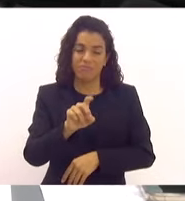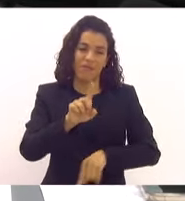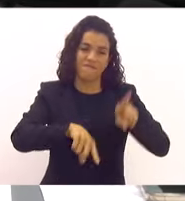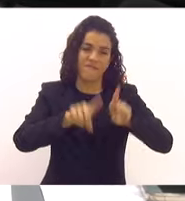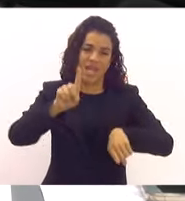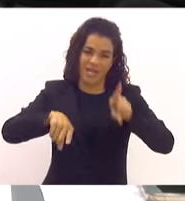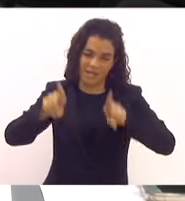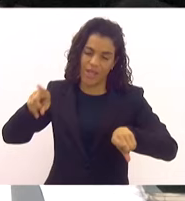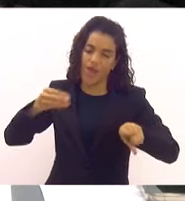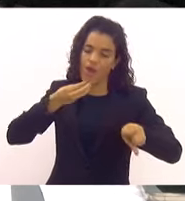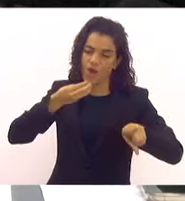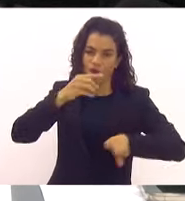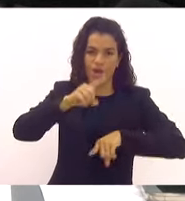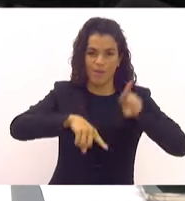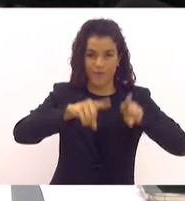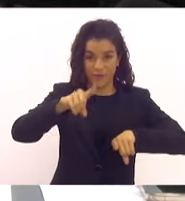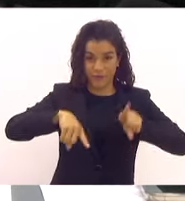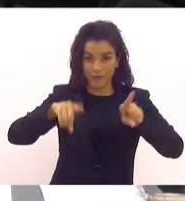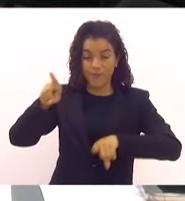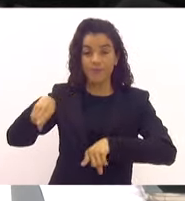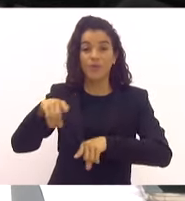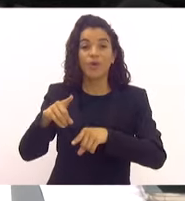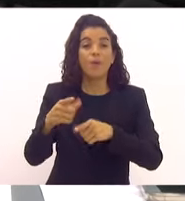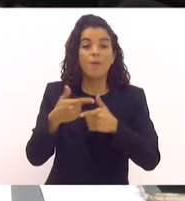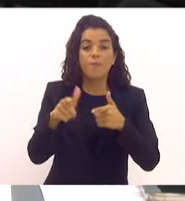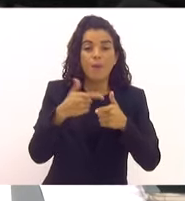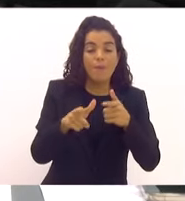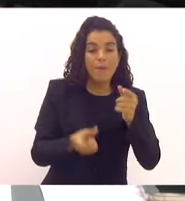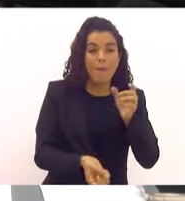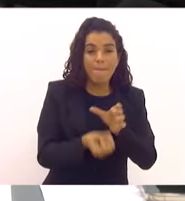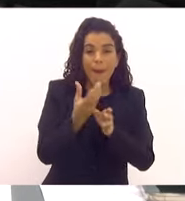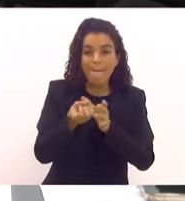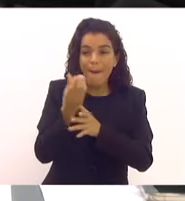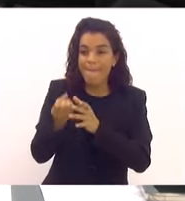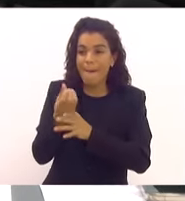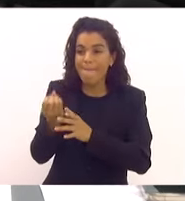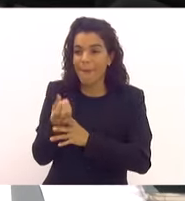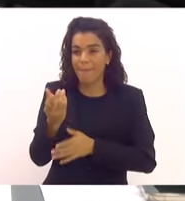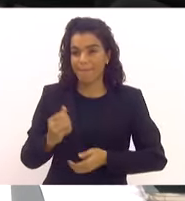casa, esses problemas começam a ocorrer.